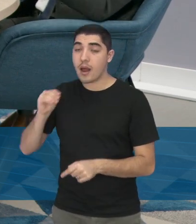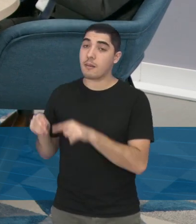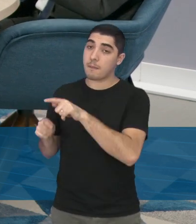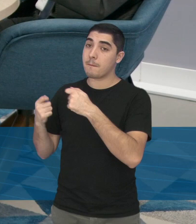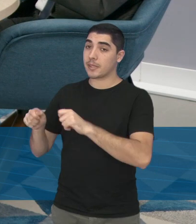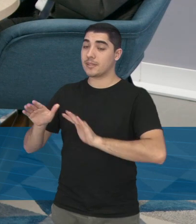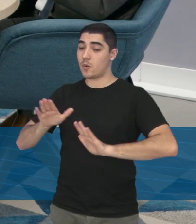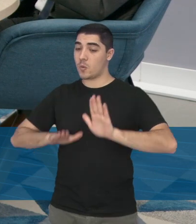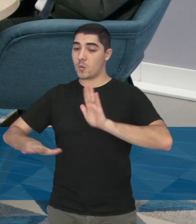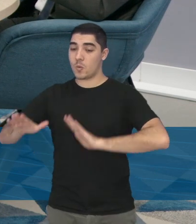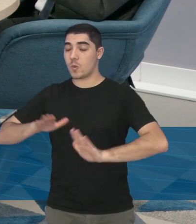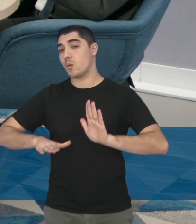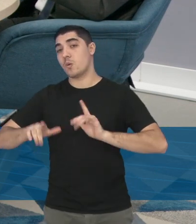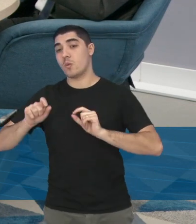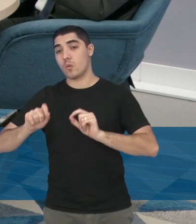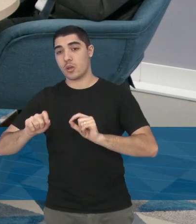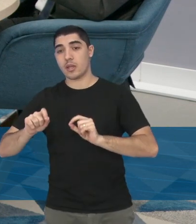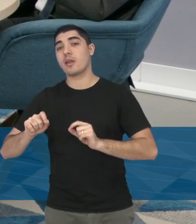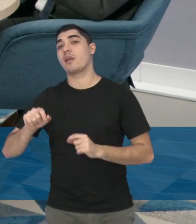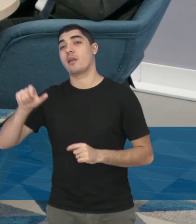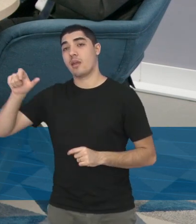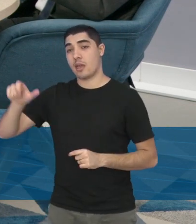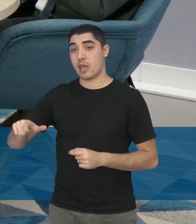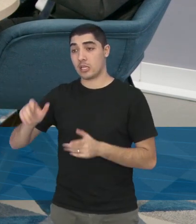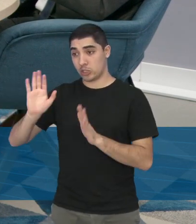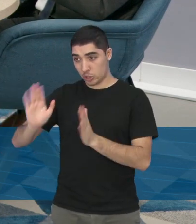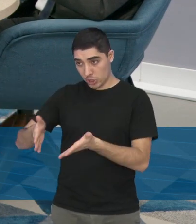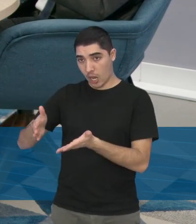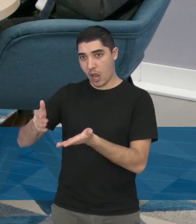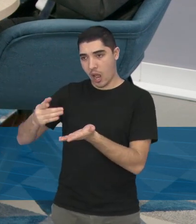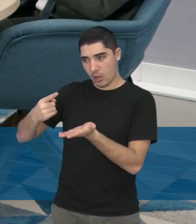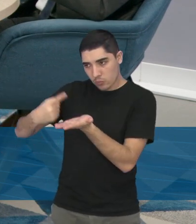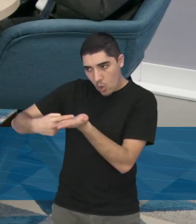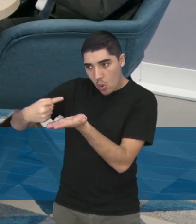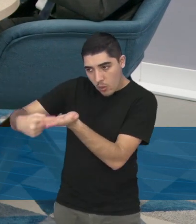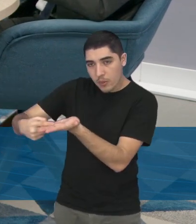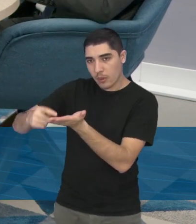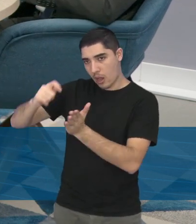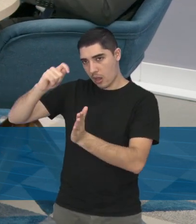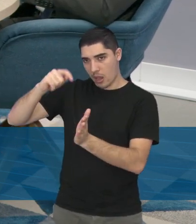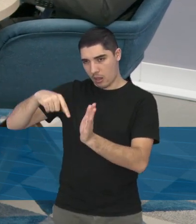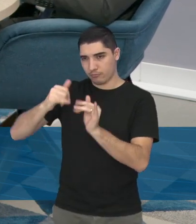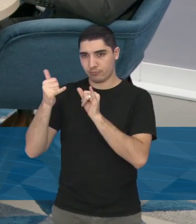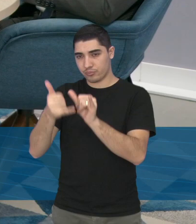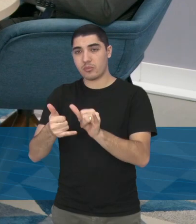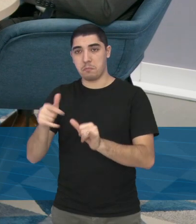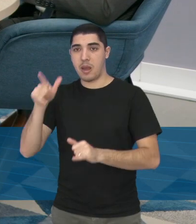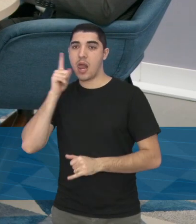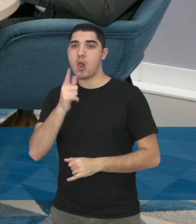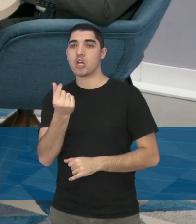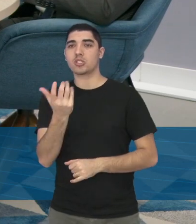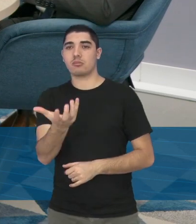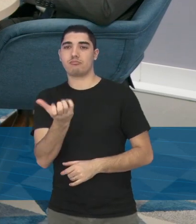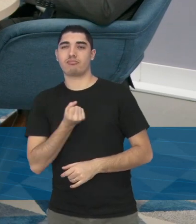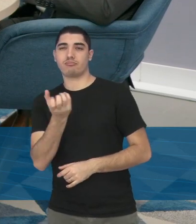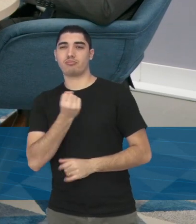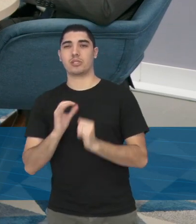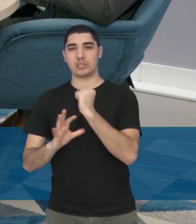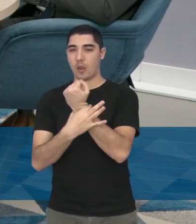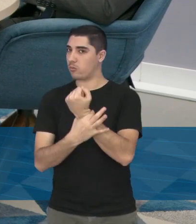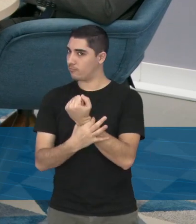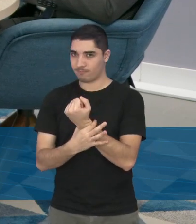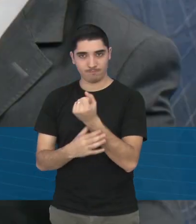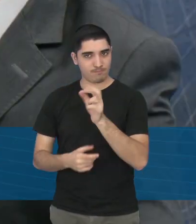cuidado que a rescisão mediante acordo não dá direito ao seguro-desemprego. Então, quando ele